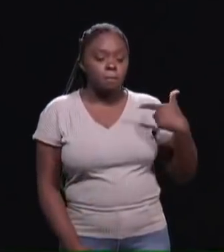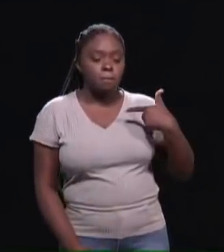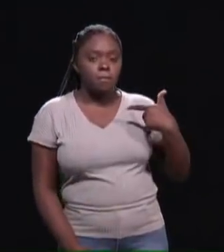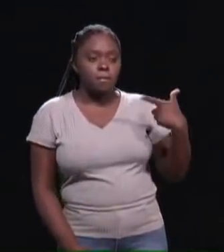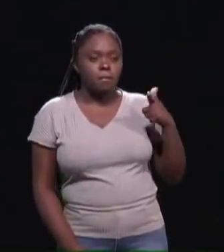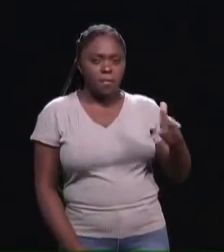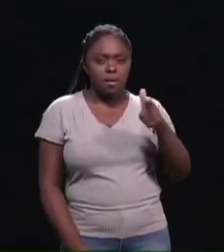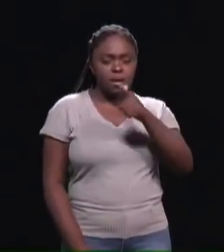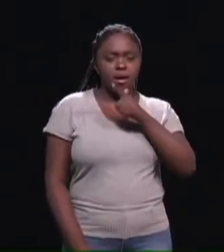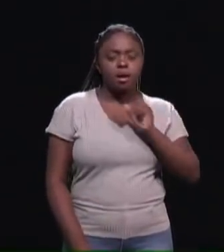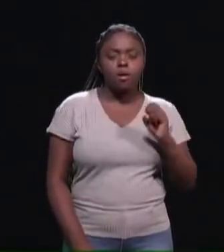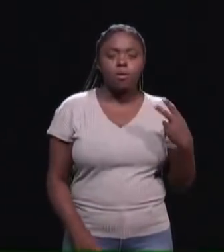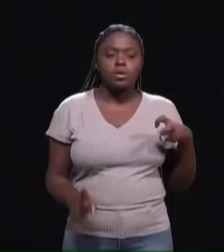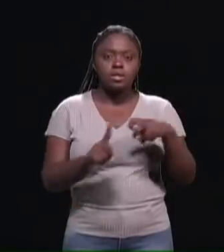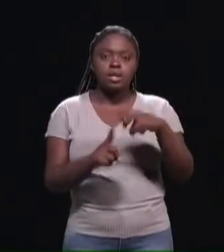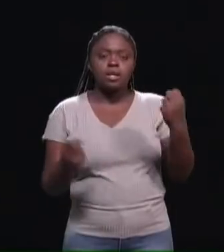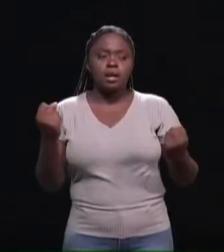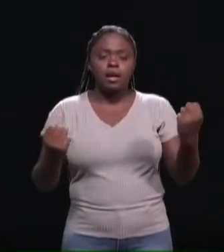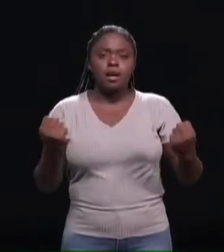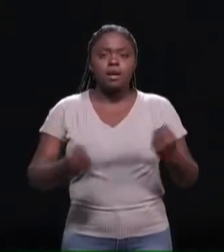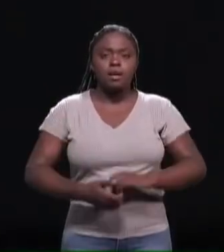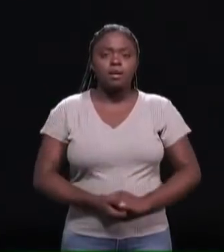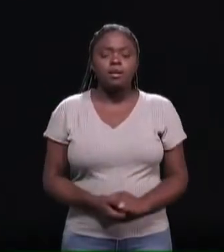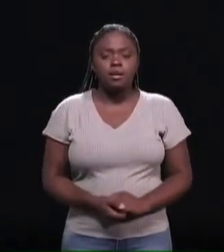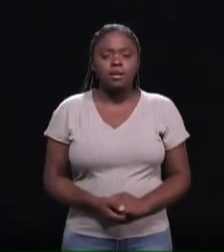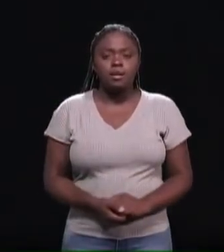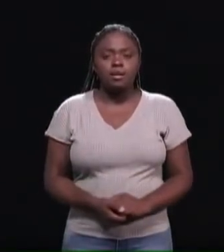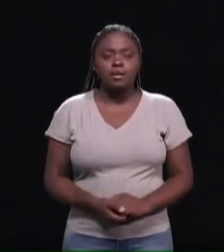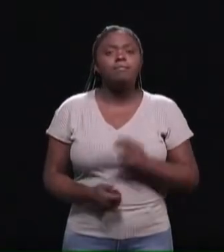carro. Fala mais alguma desgrama aí.